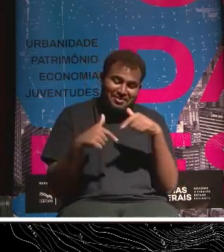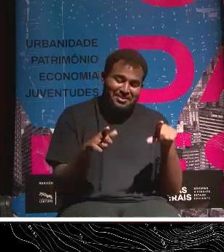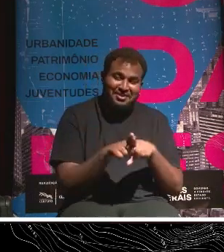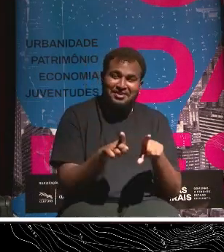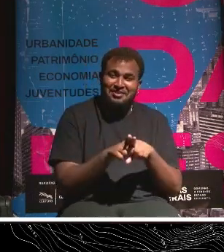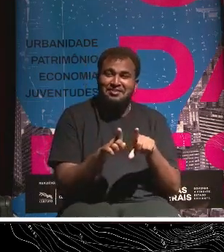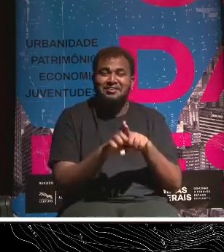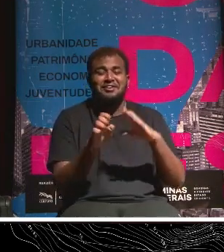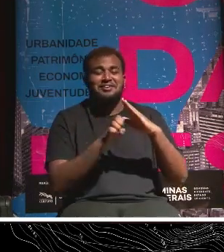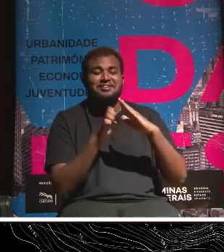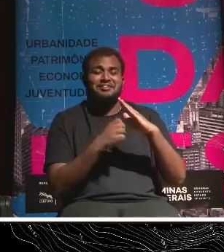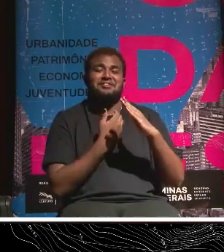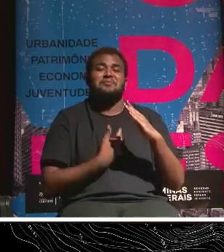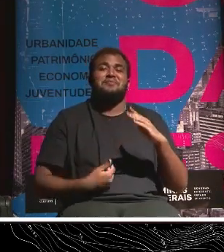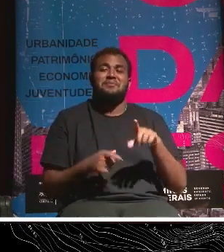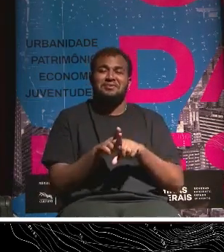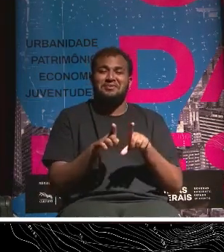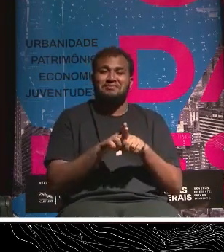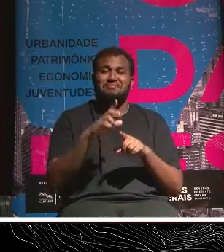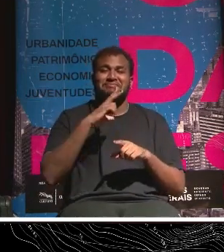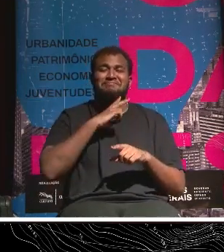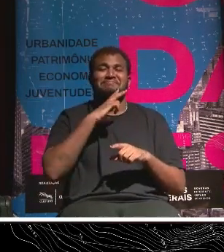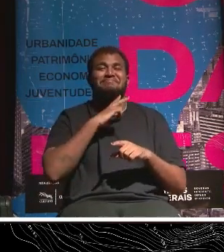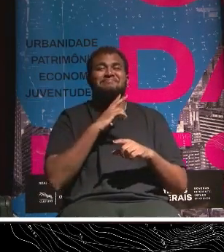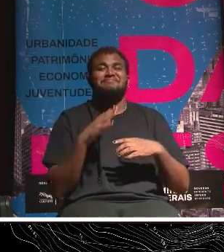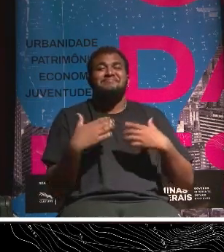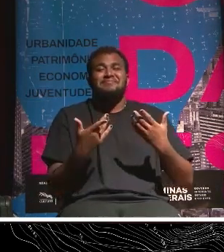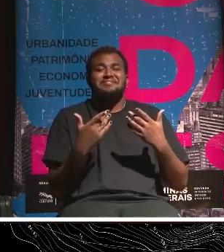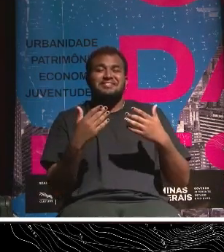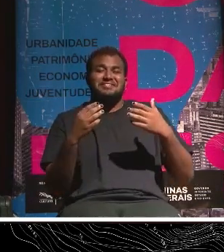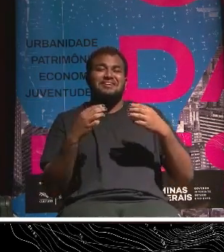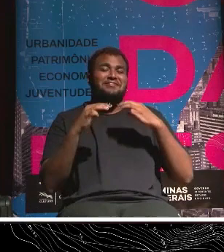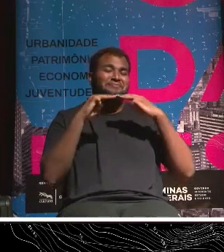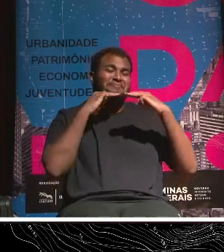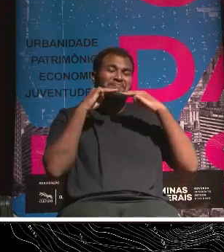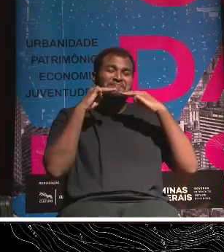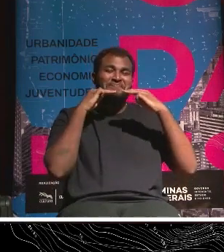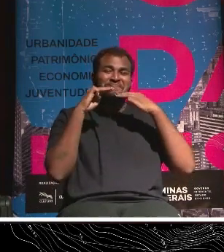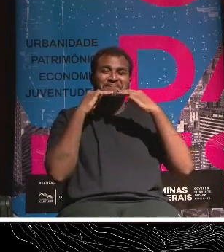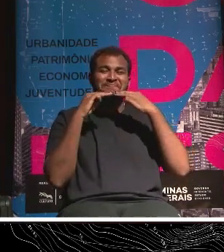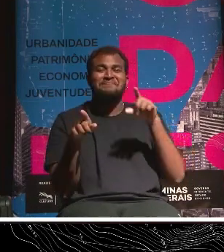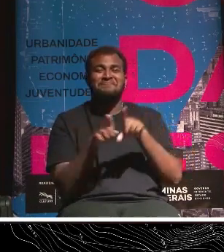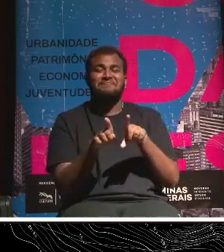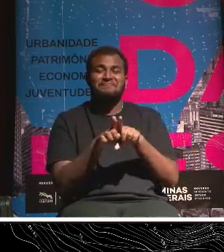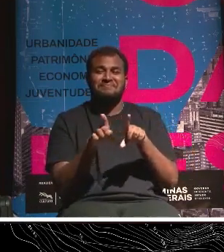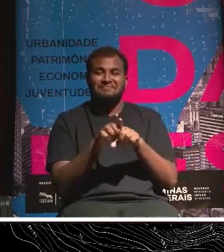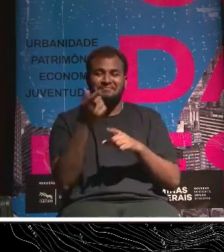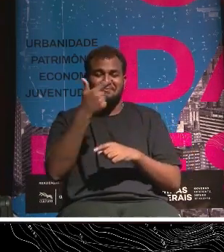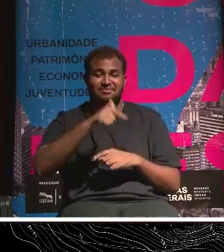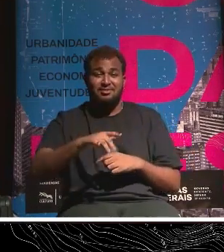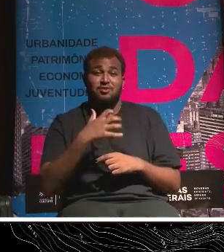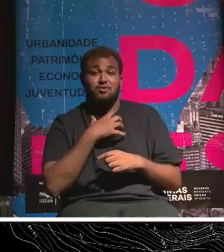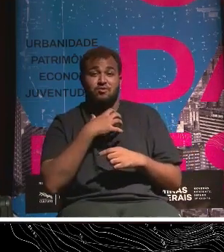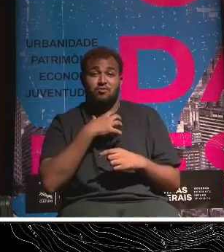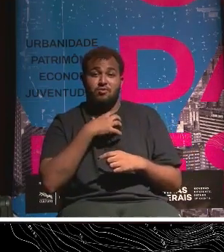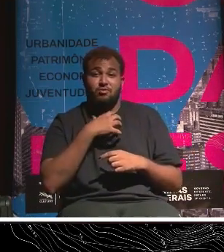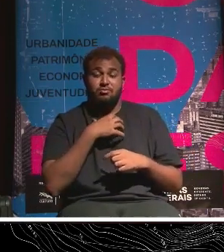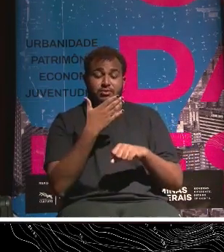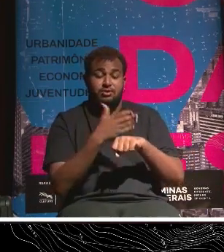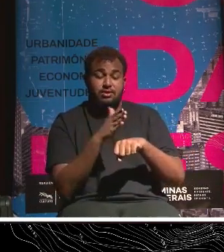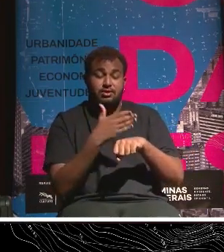organizações públicas, na privada já é trabalhado no mercado, né, no marketing, essas coisas, mas também está trazendo para outros, como uma forma de tentar